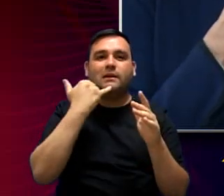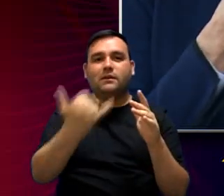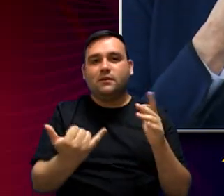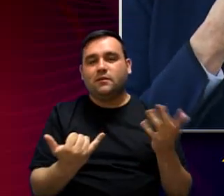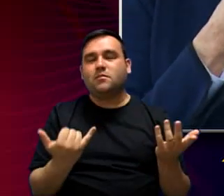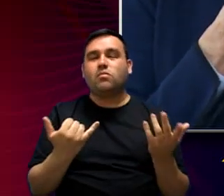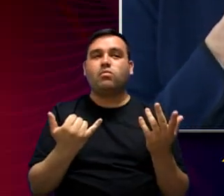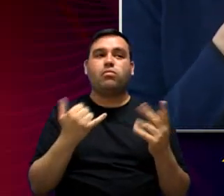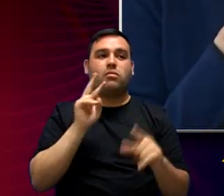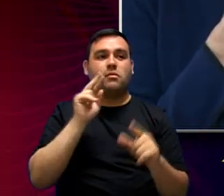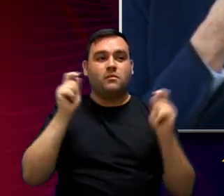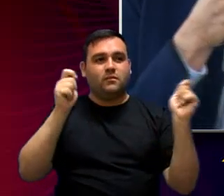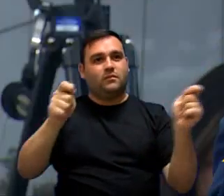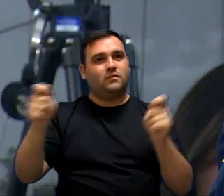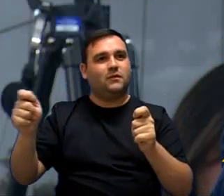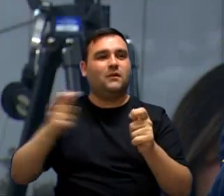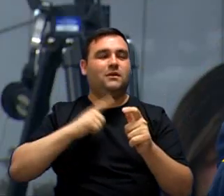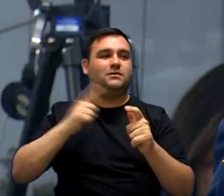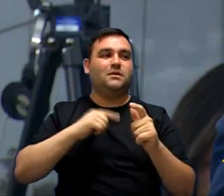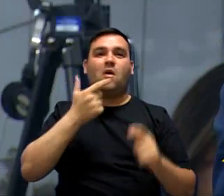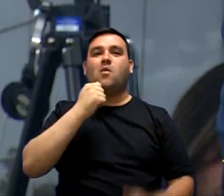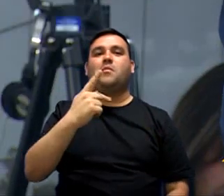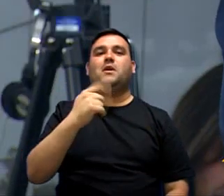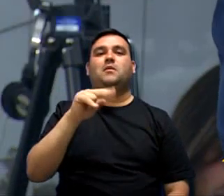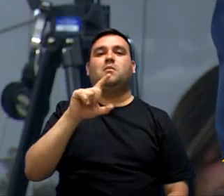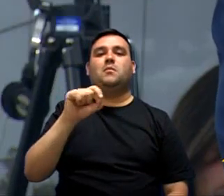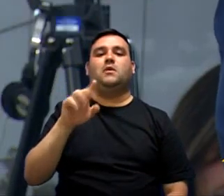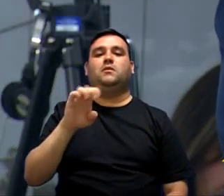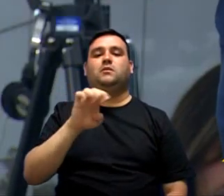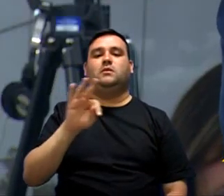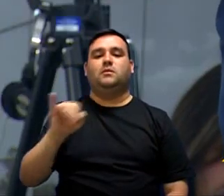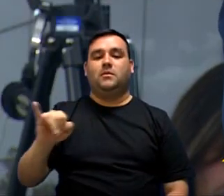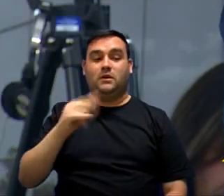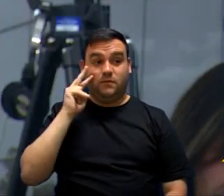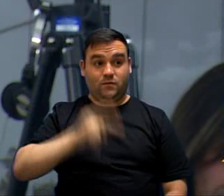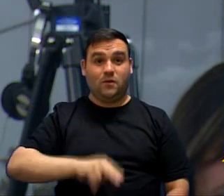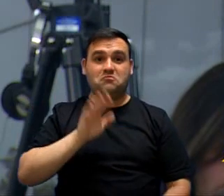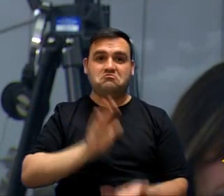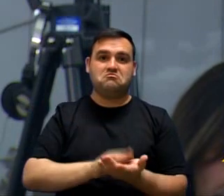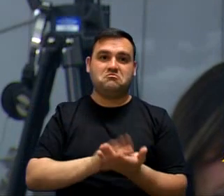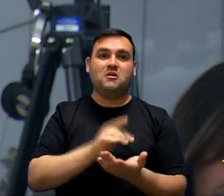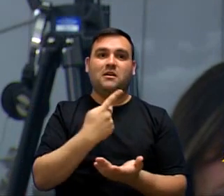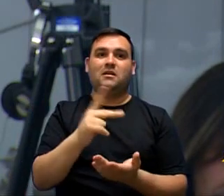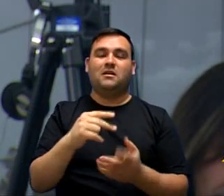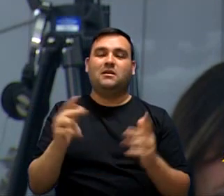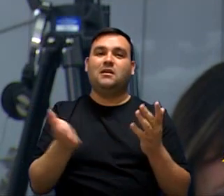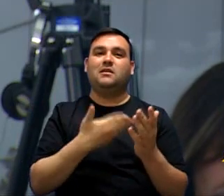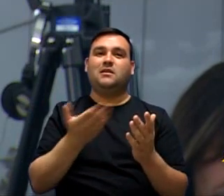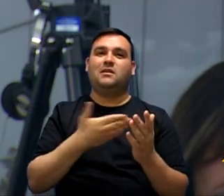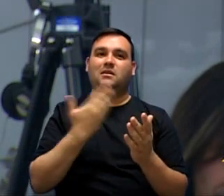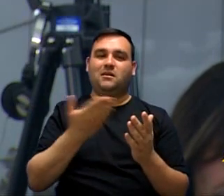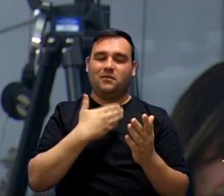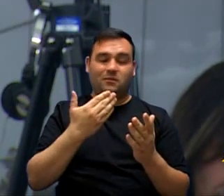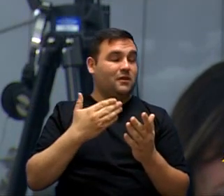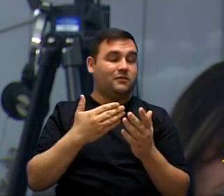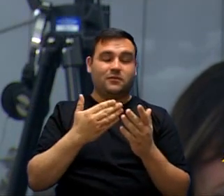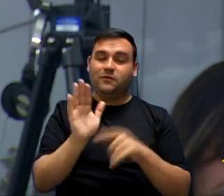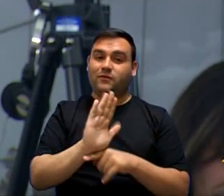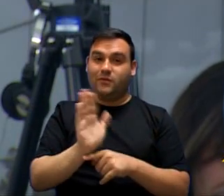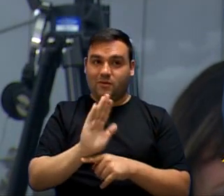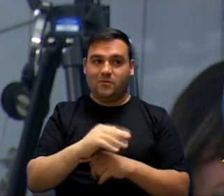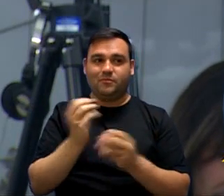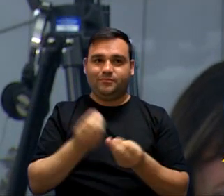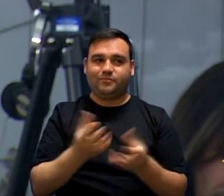ligam, protestam. O Paulo Betti nos viu debatendo aqui, elogiou lá no lançamento do filme A Fera da Selva.